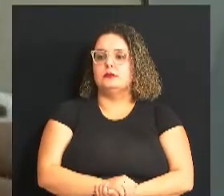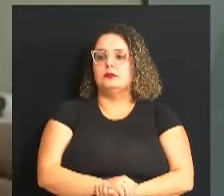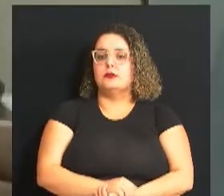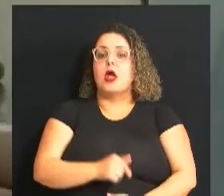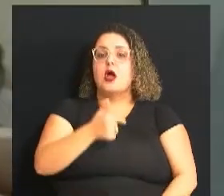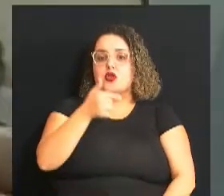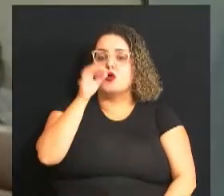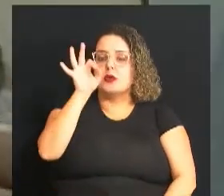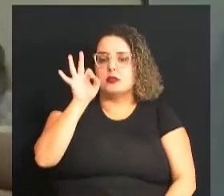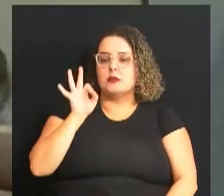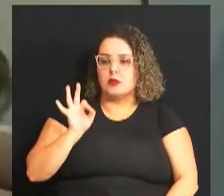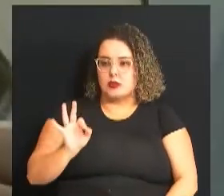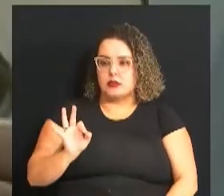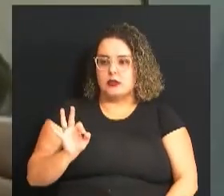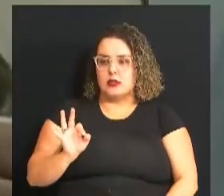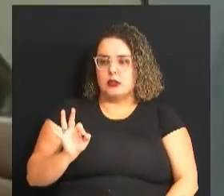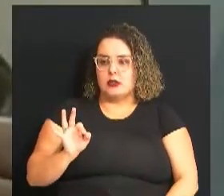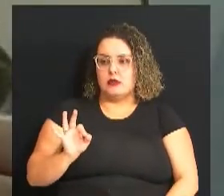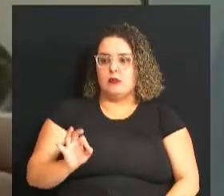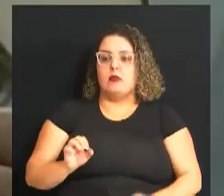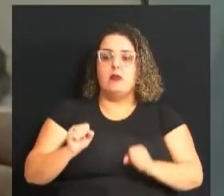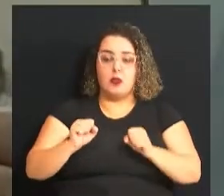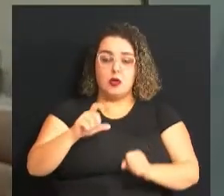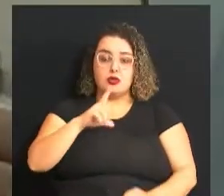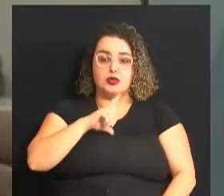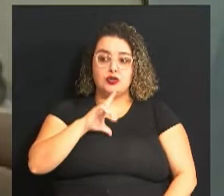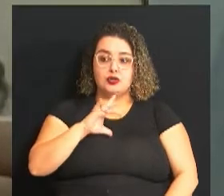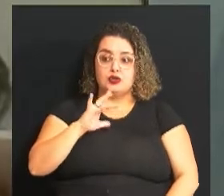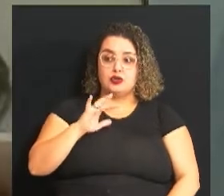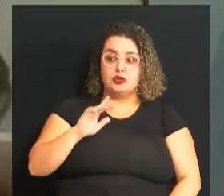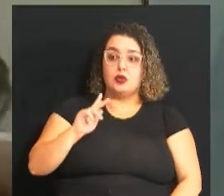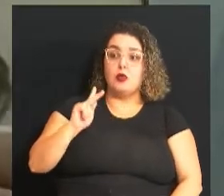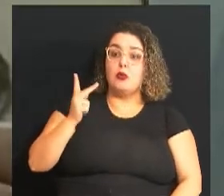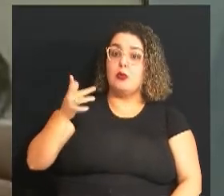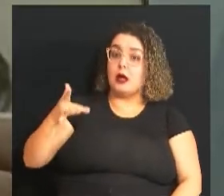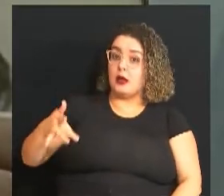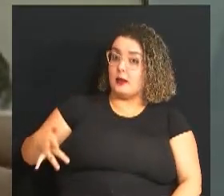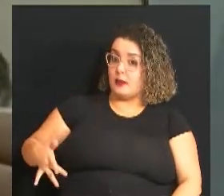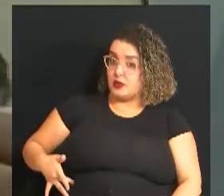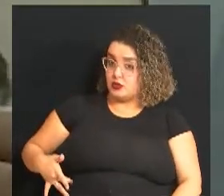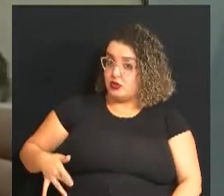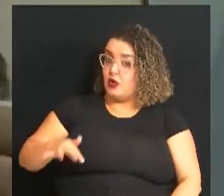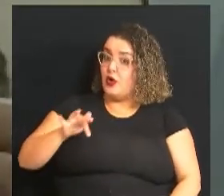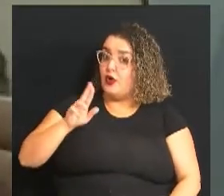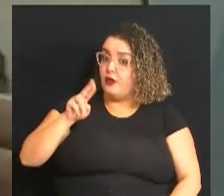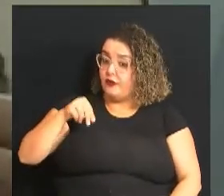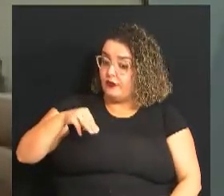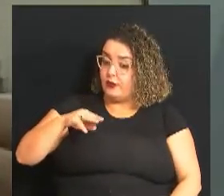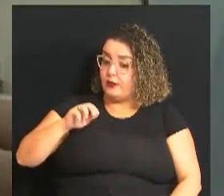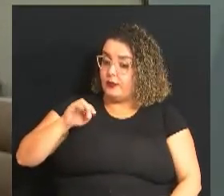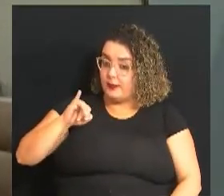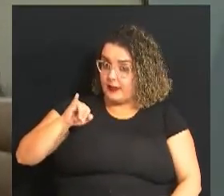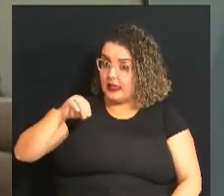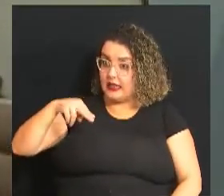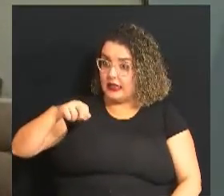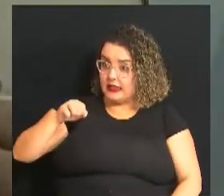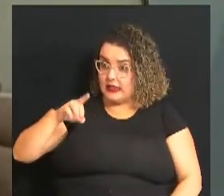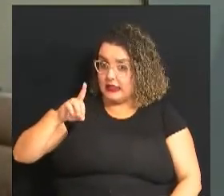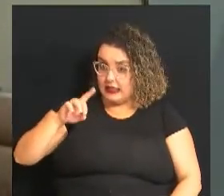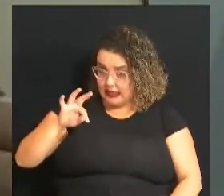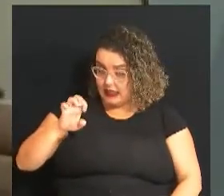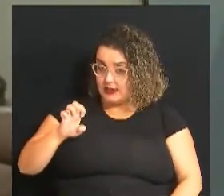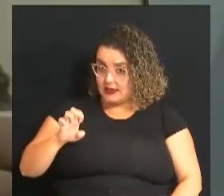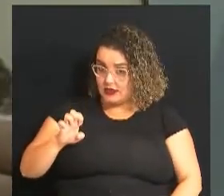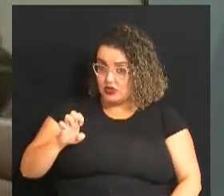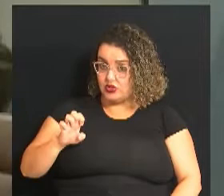2% pode causar uma hepatite fulminante, que o paciente já evolui com perda da função do